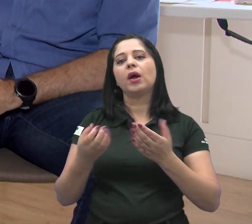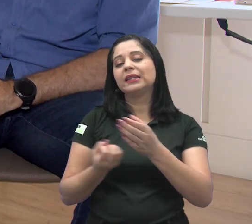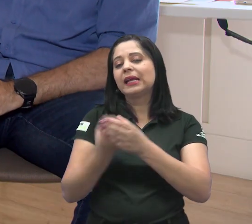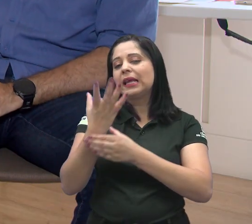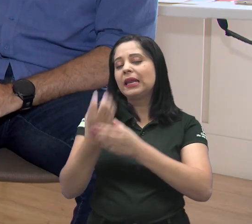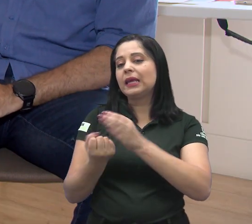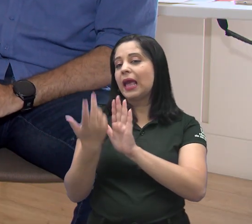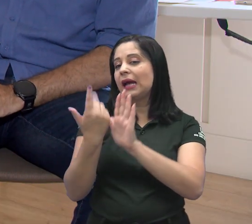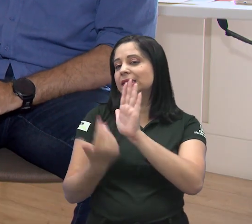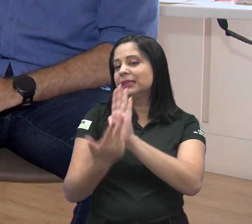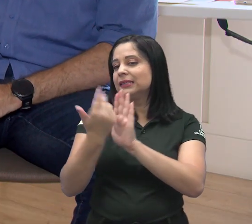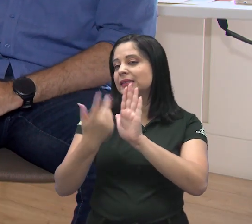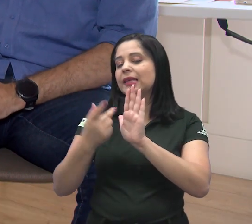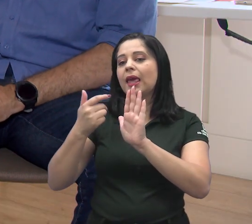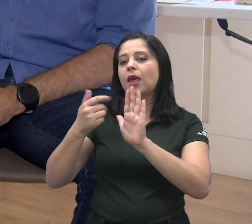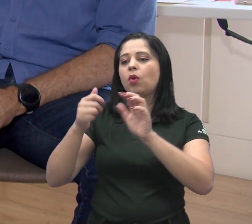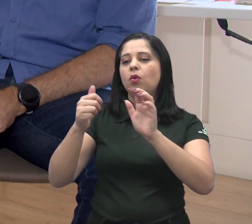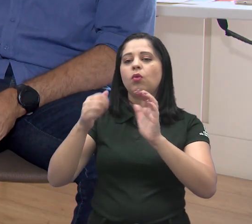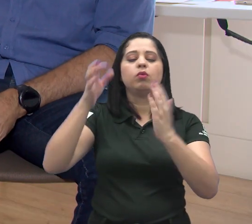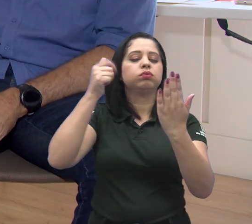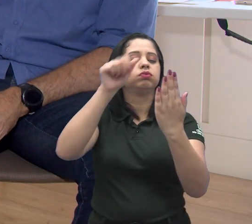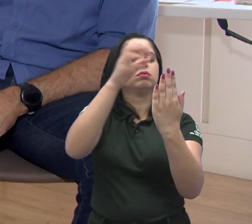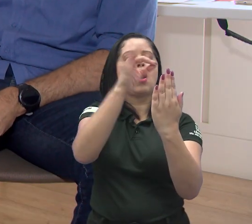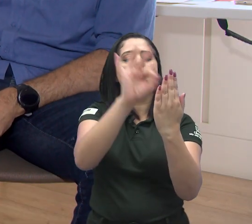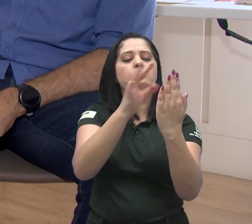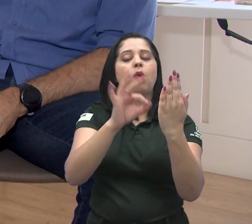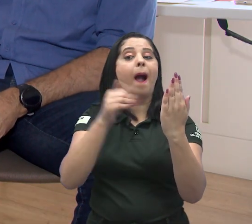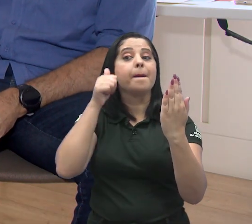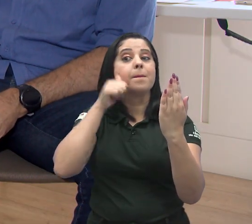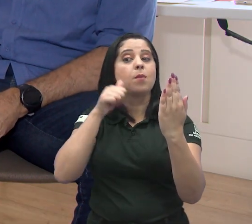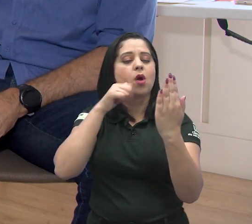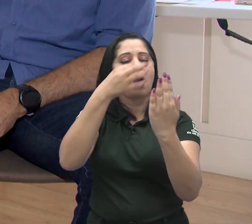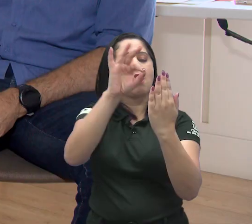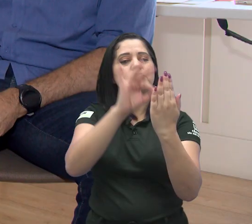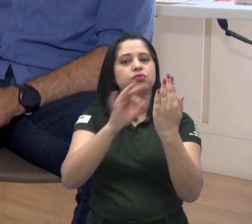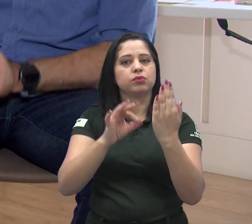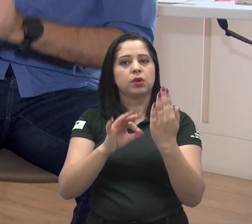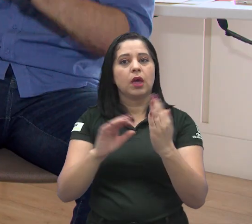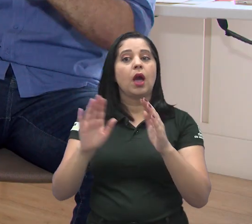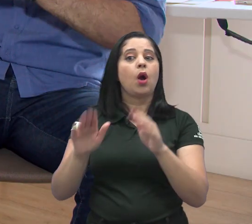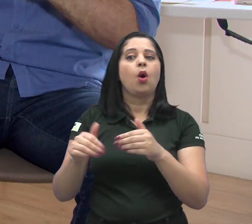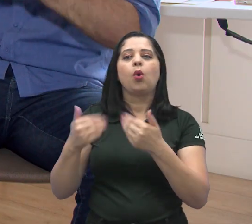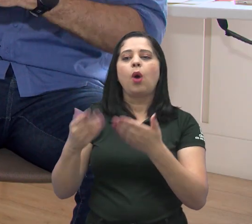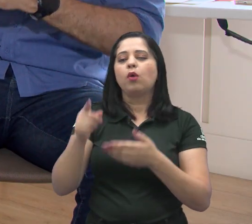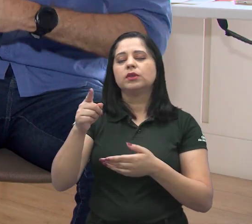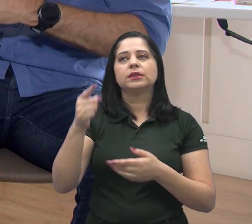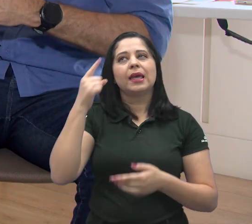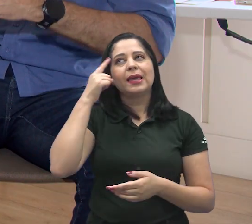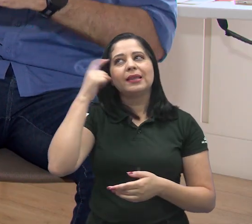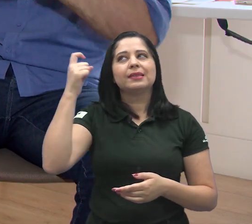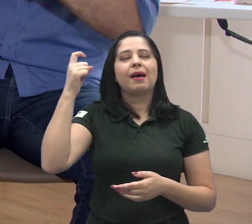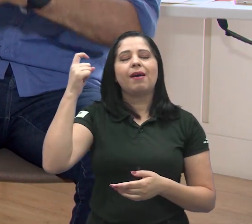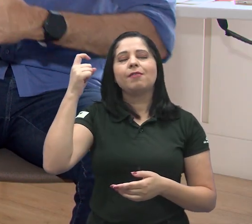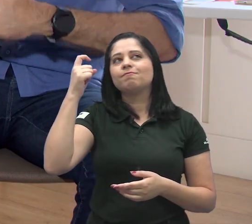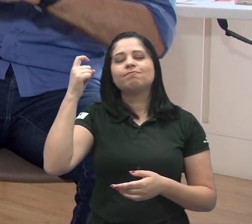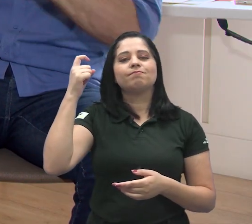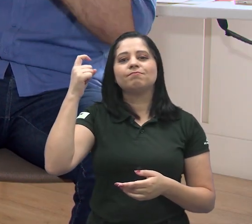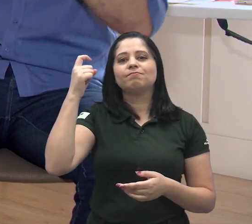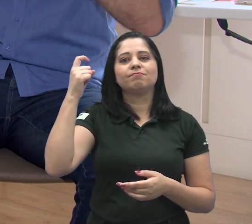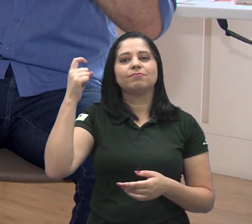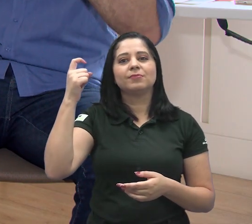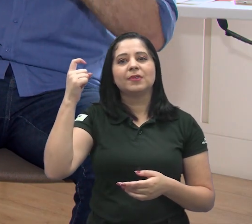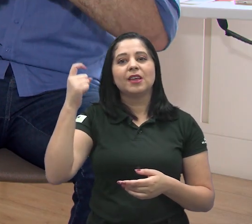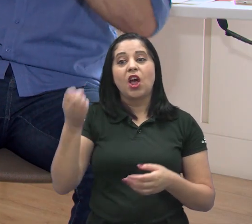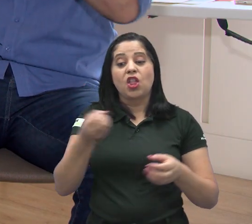também essa série. O que mais você pretende fazer, né? Além, né? Quais são os seus pensamentos aí quanto à questão de testes,